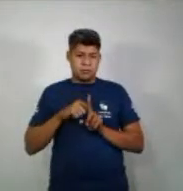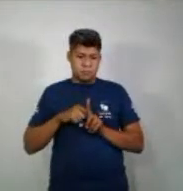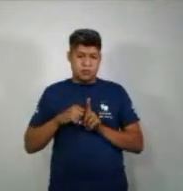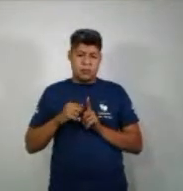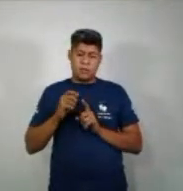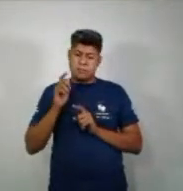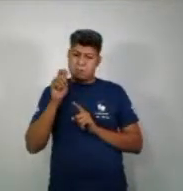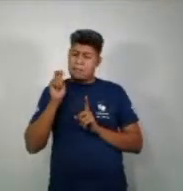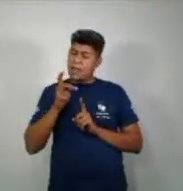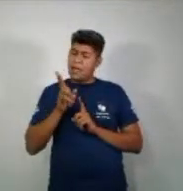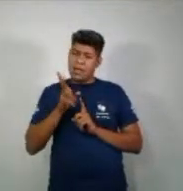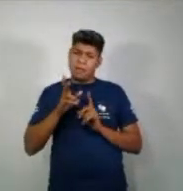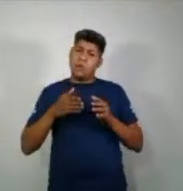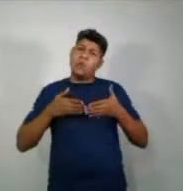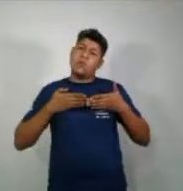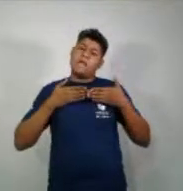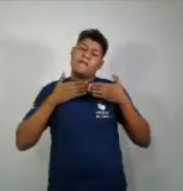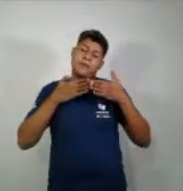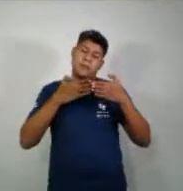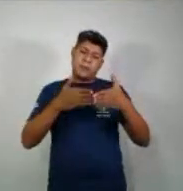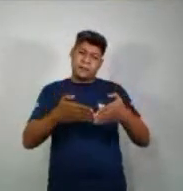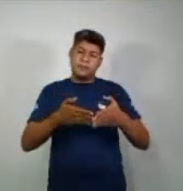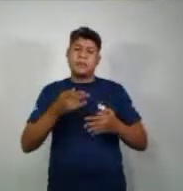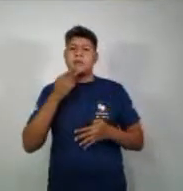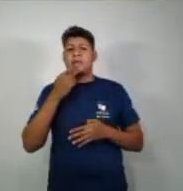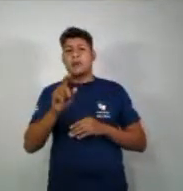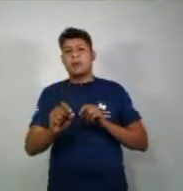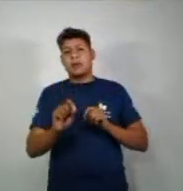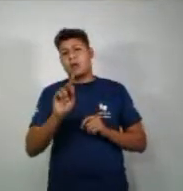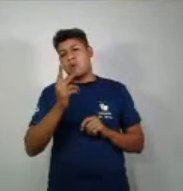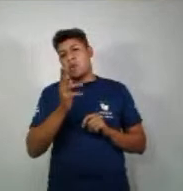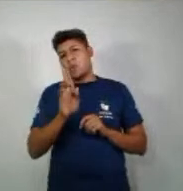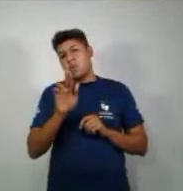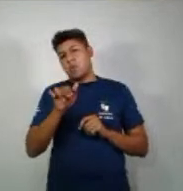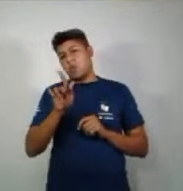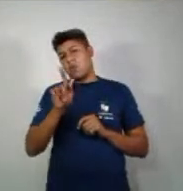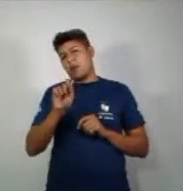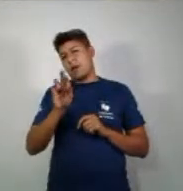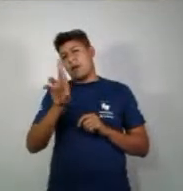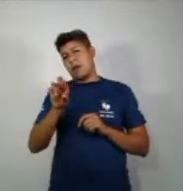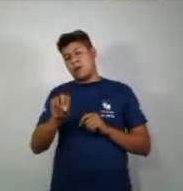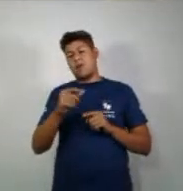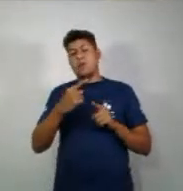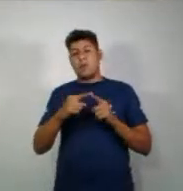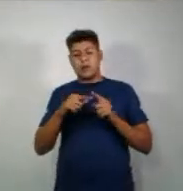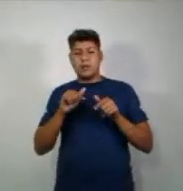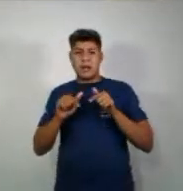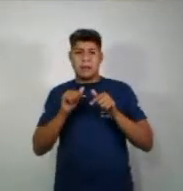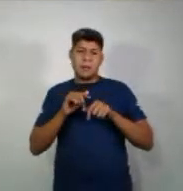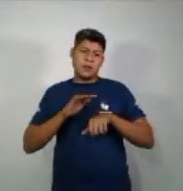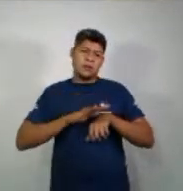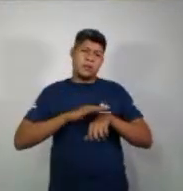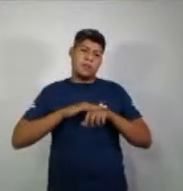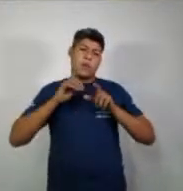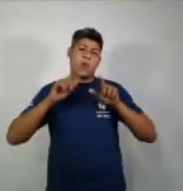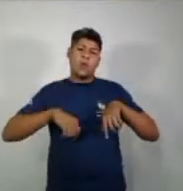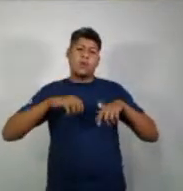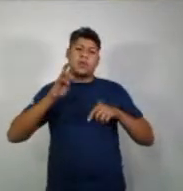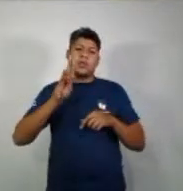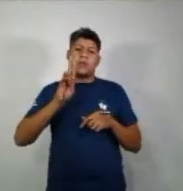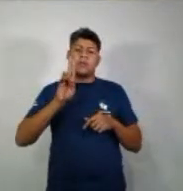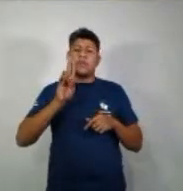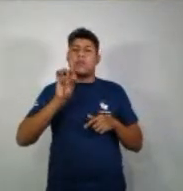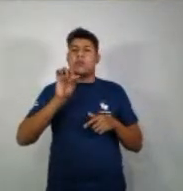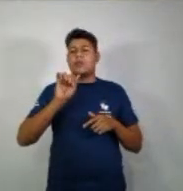de Hornos, e falava húngaro porque o pai trabalhou um tempo em Budapeste, então ela falava